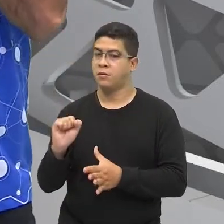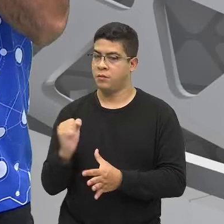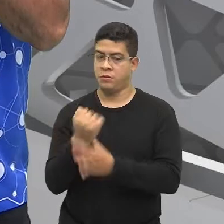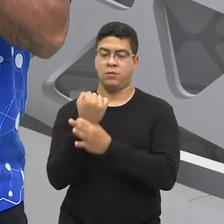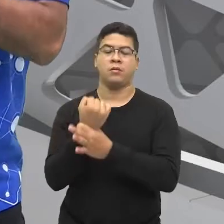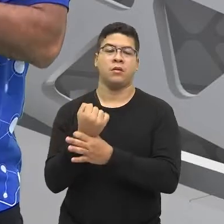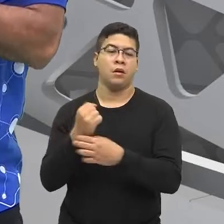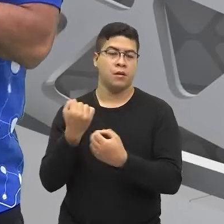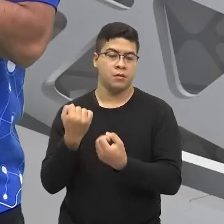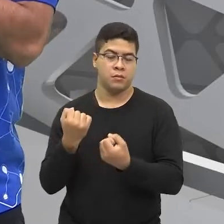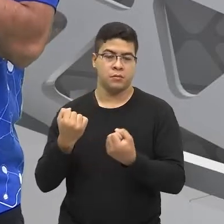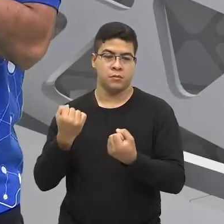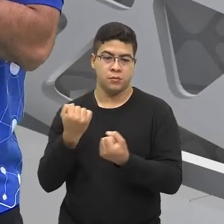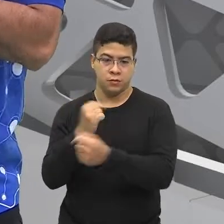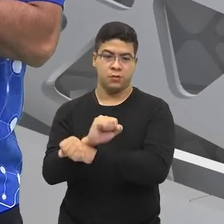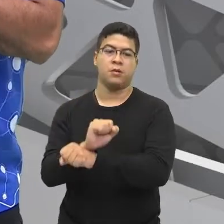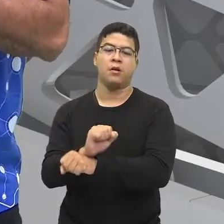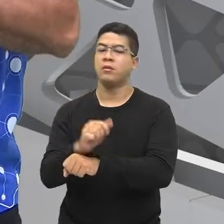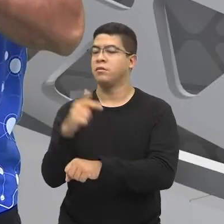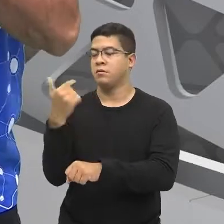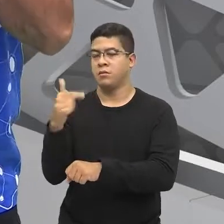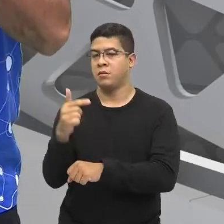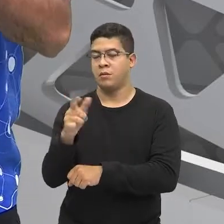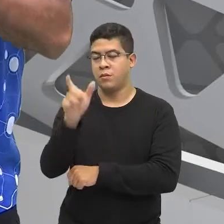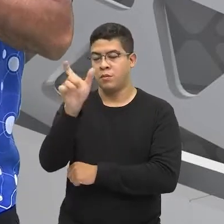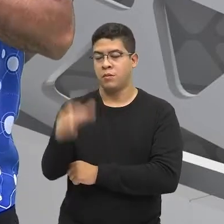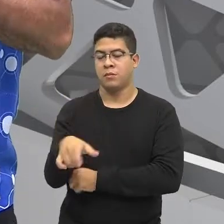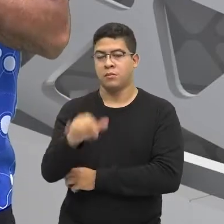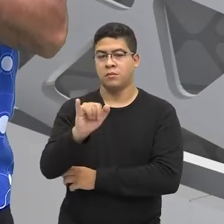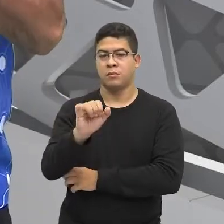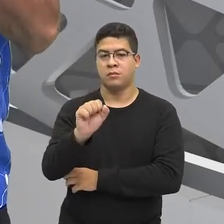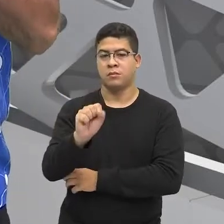uma análise do romantismo. Então, ele, apesar de